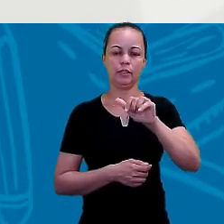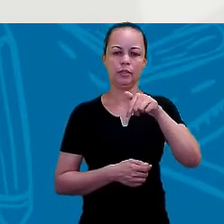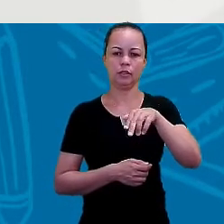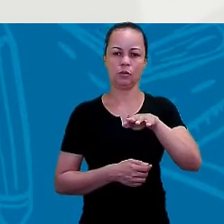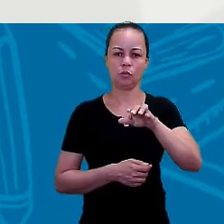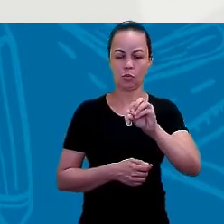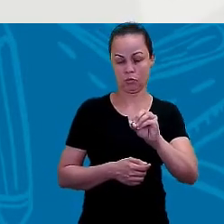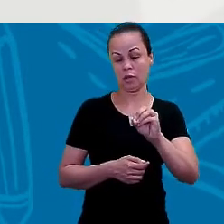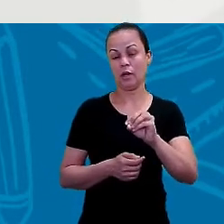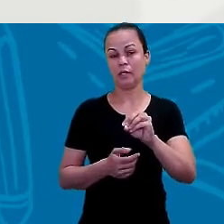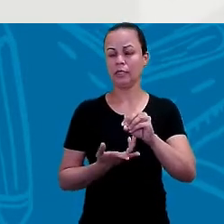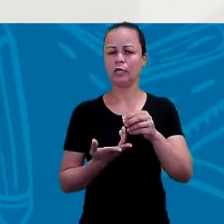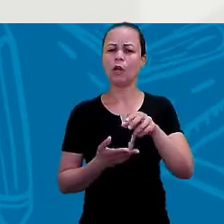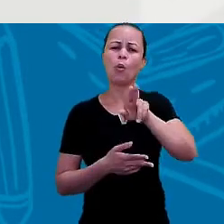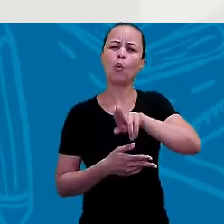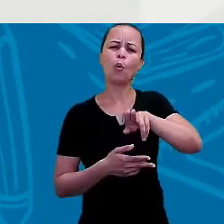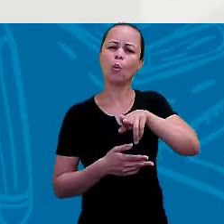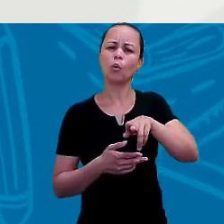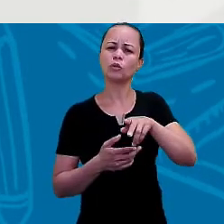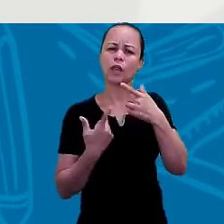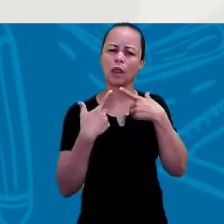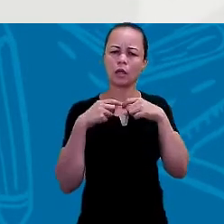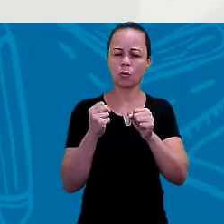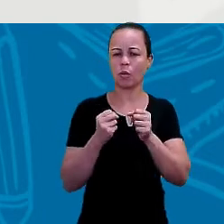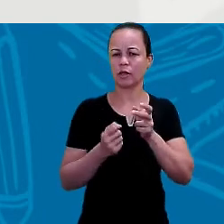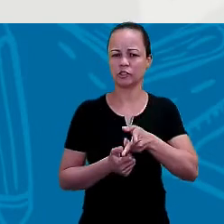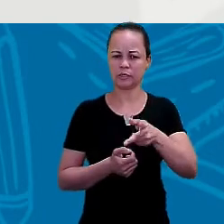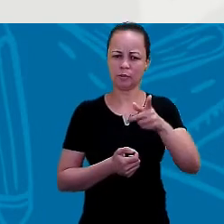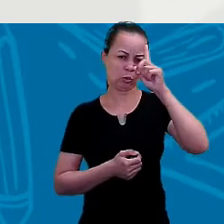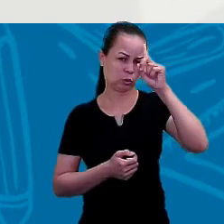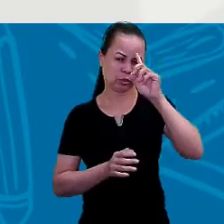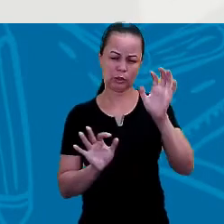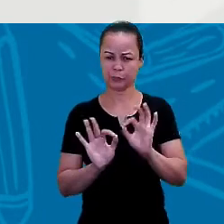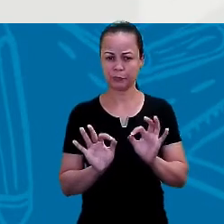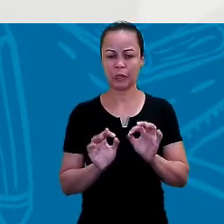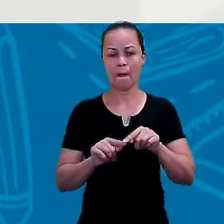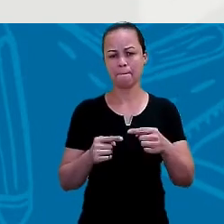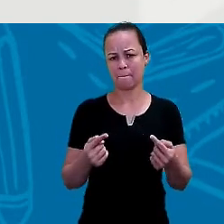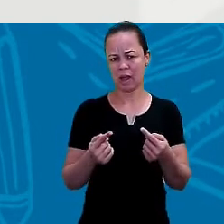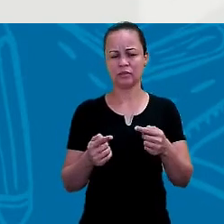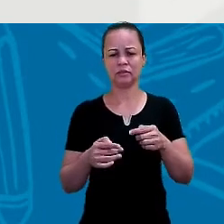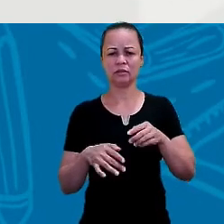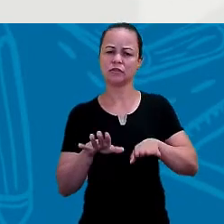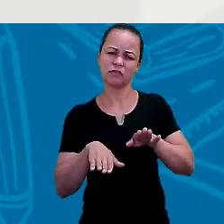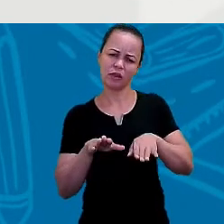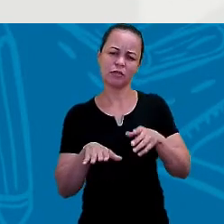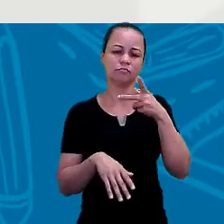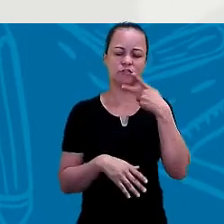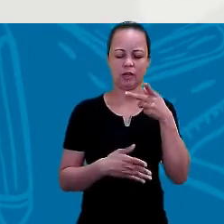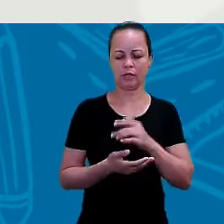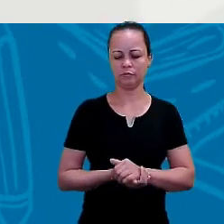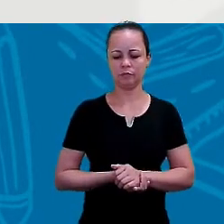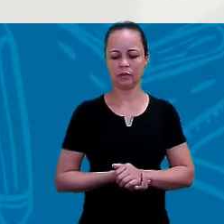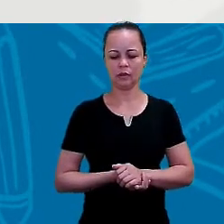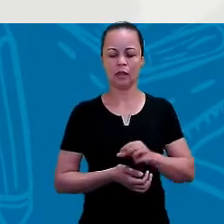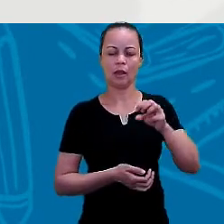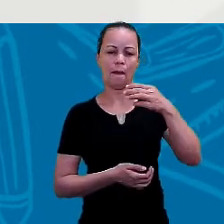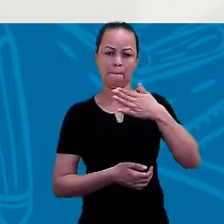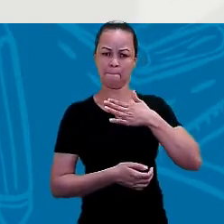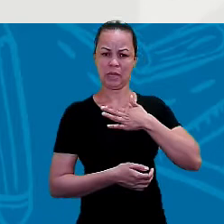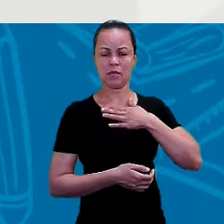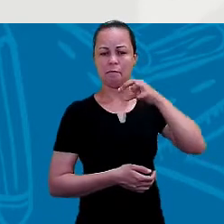usual na linguagem prática do dia a dia. Mas às vezes a gente fala, né? Me dá o telefone,